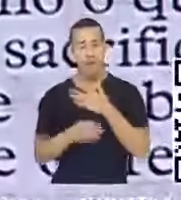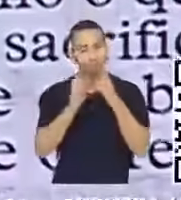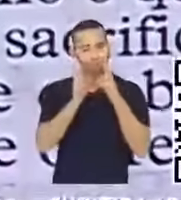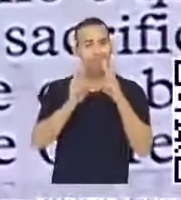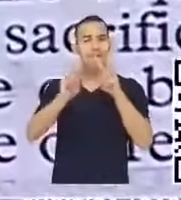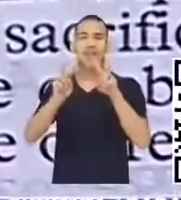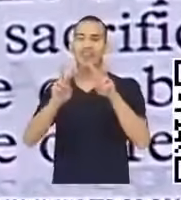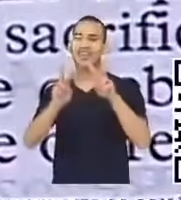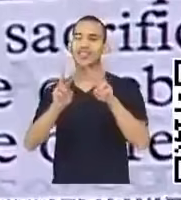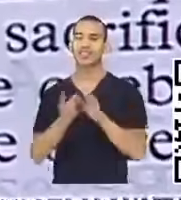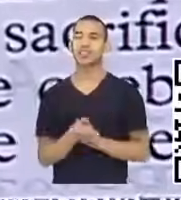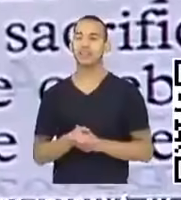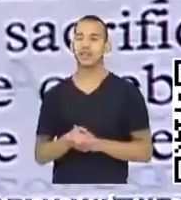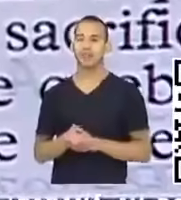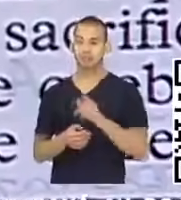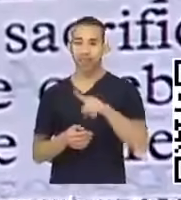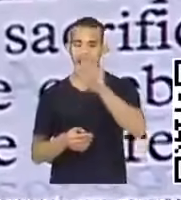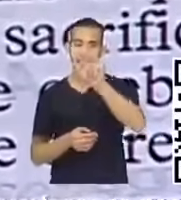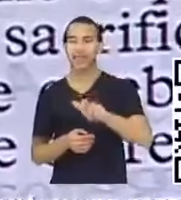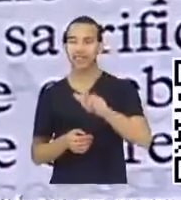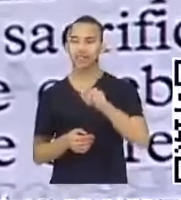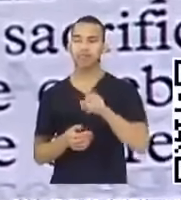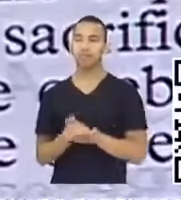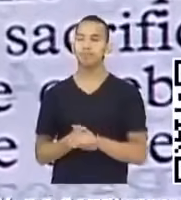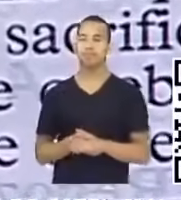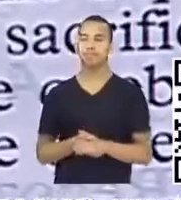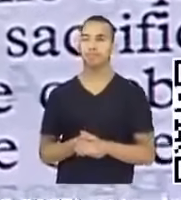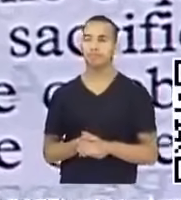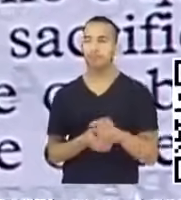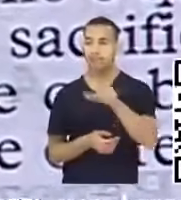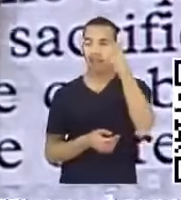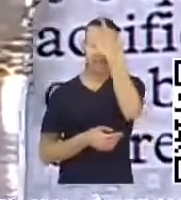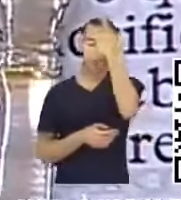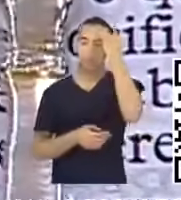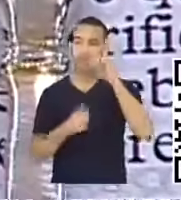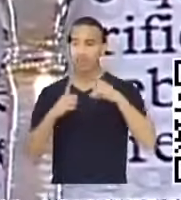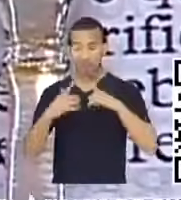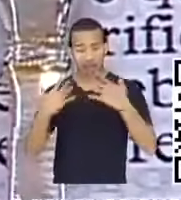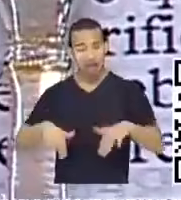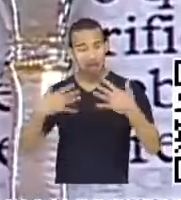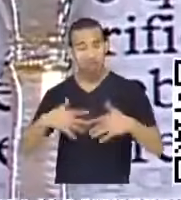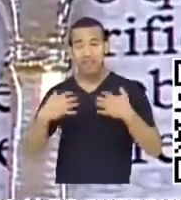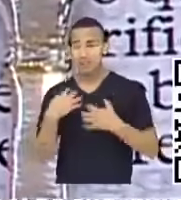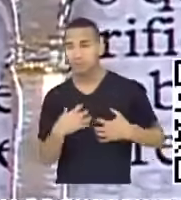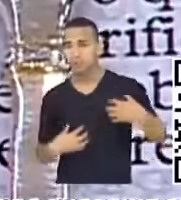olharei quem é este e o aflito